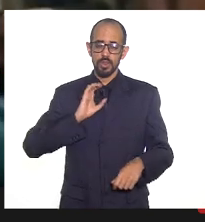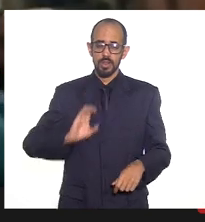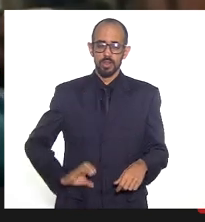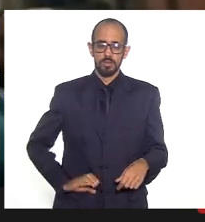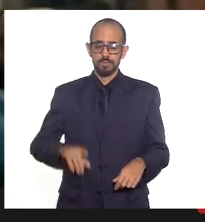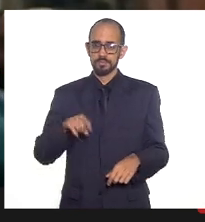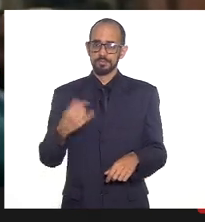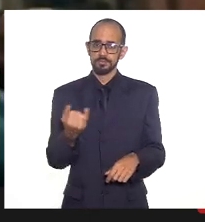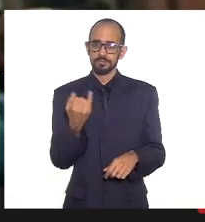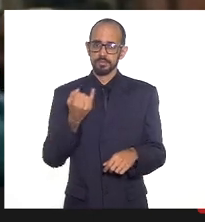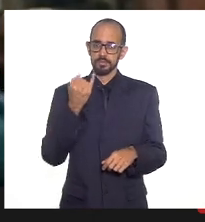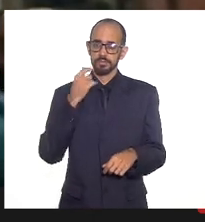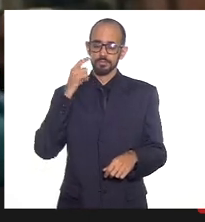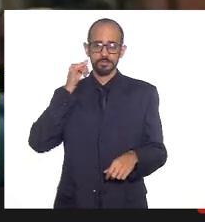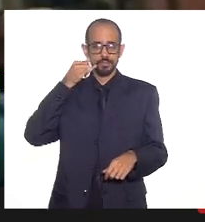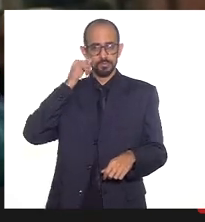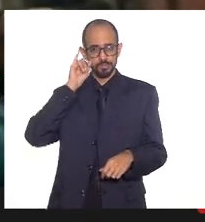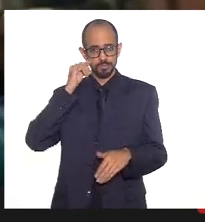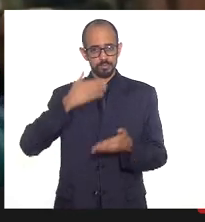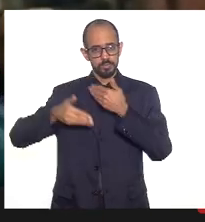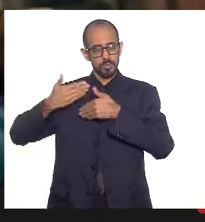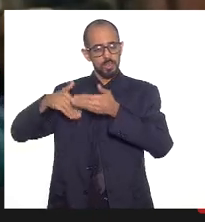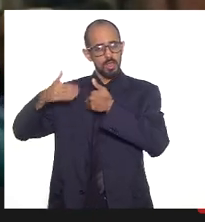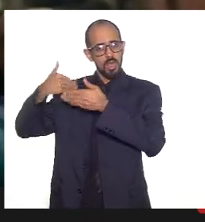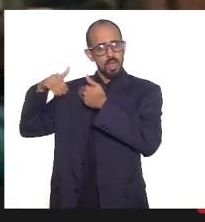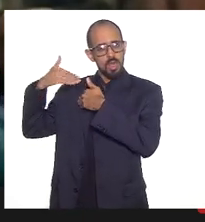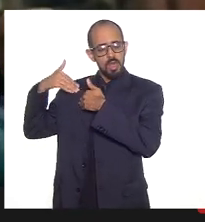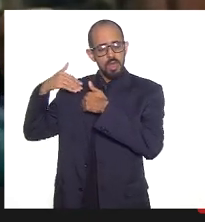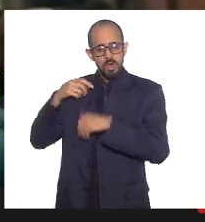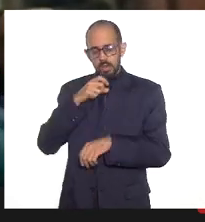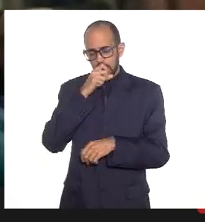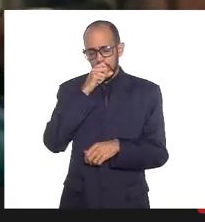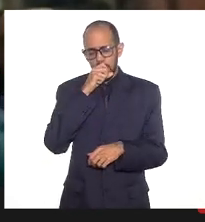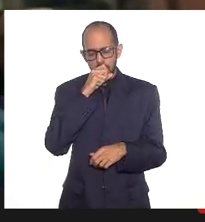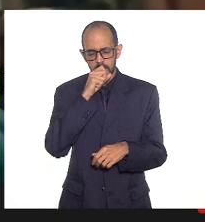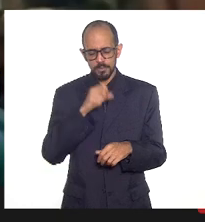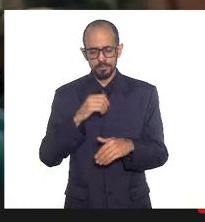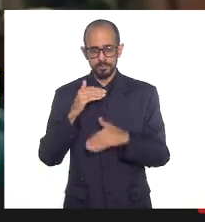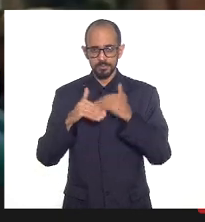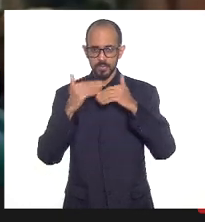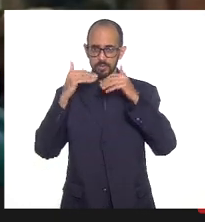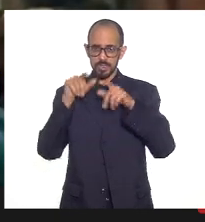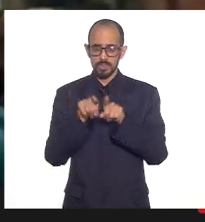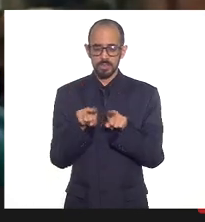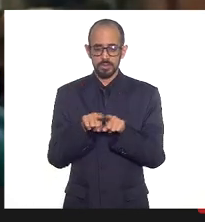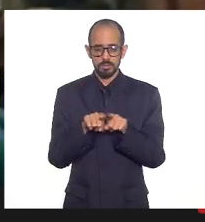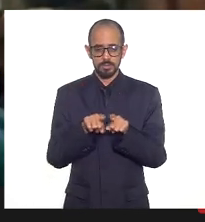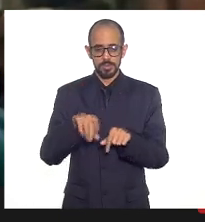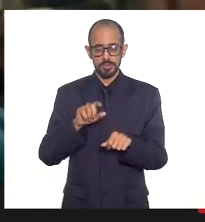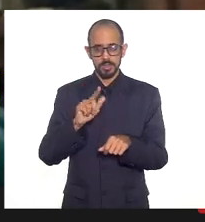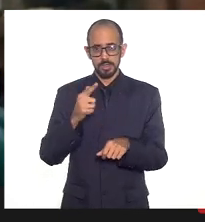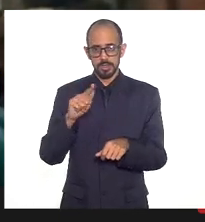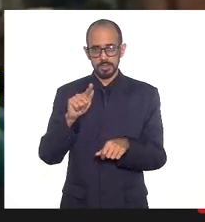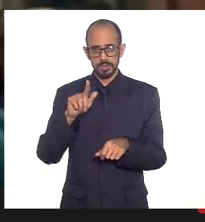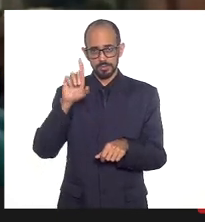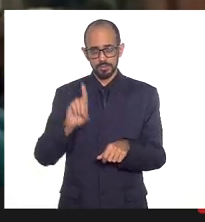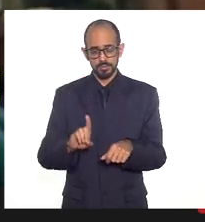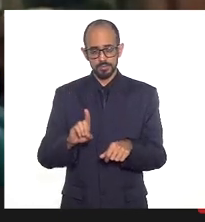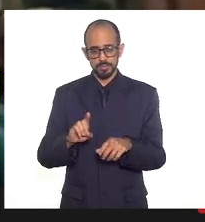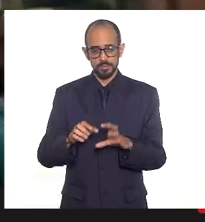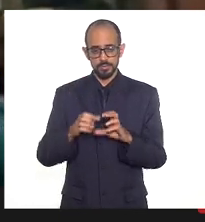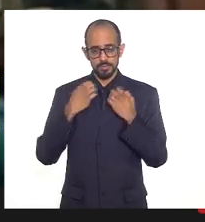conseguir conter retrocessos no parlamento brasileiro e avançar do ponto de vista da garantia do direito à comunicação, da liberdade de